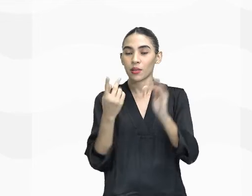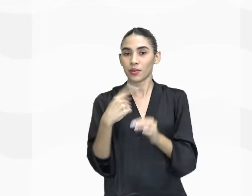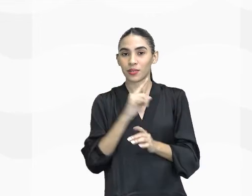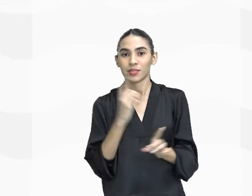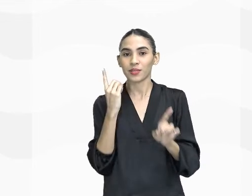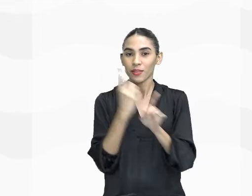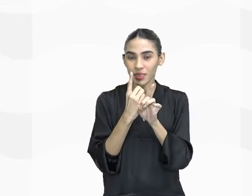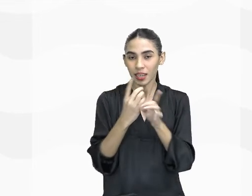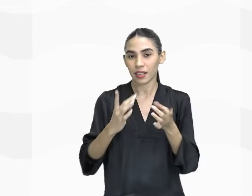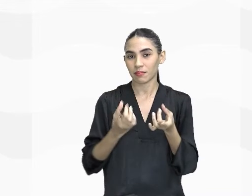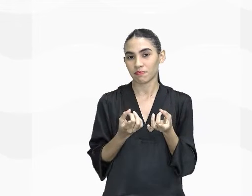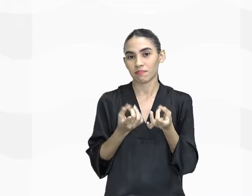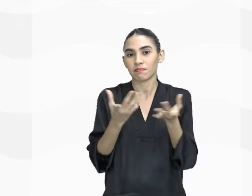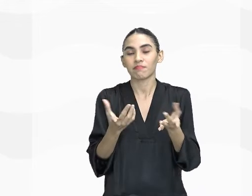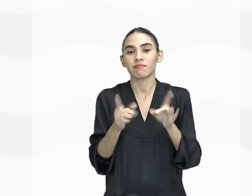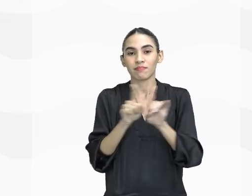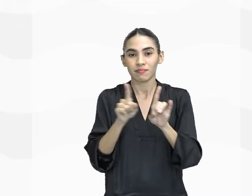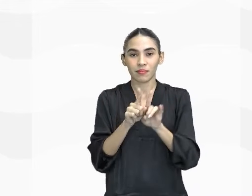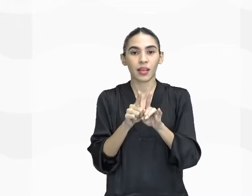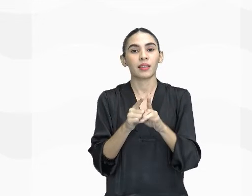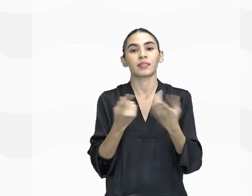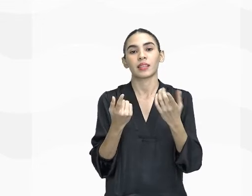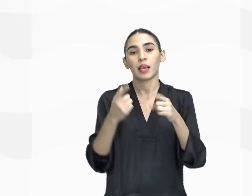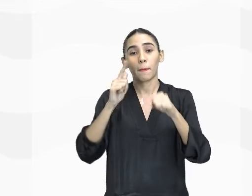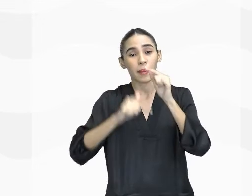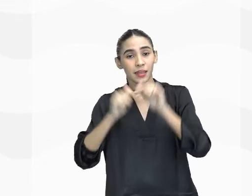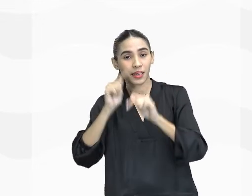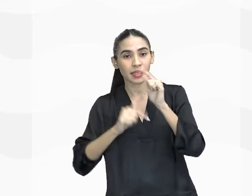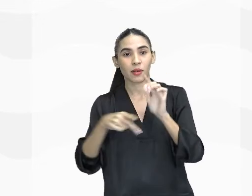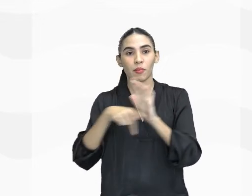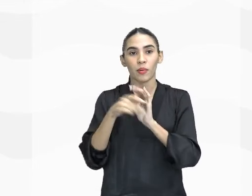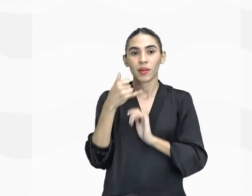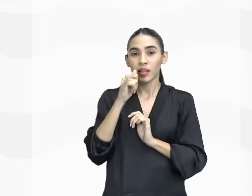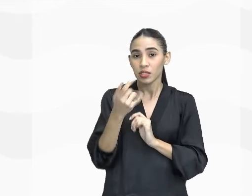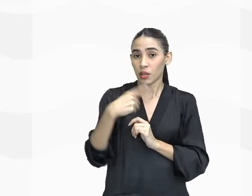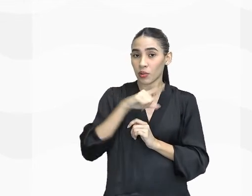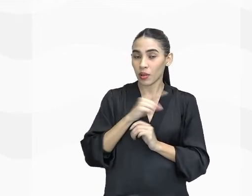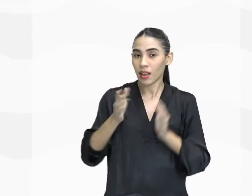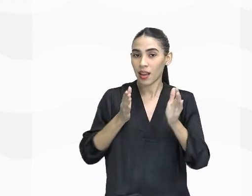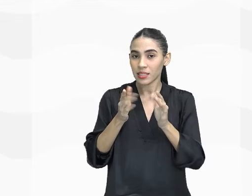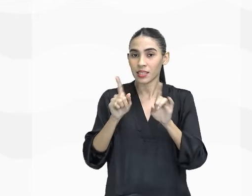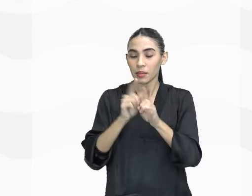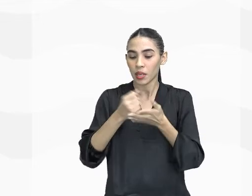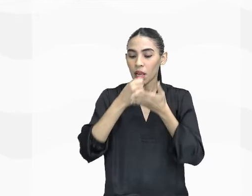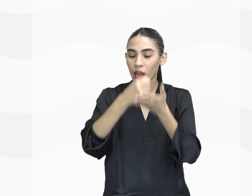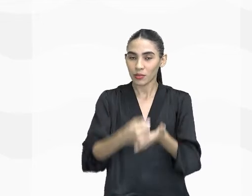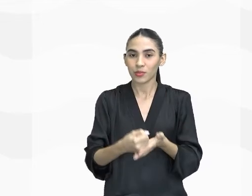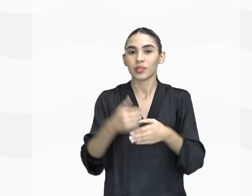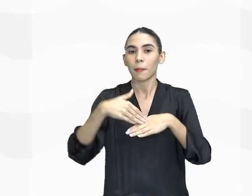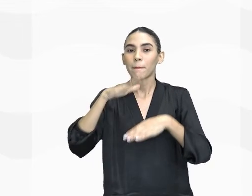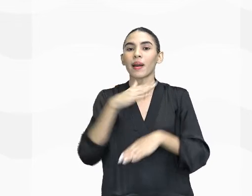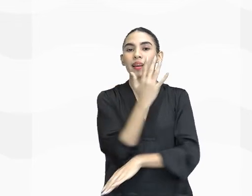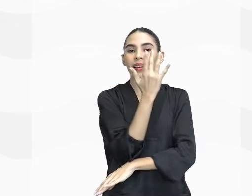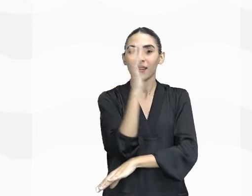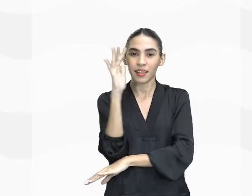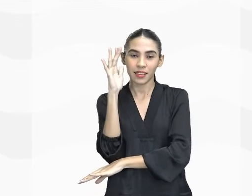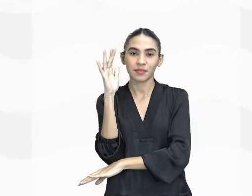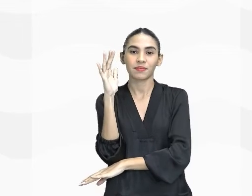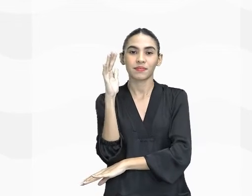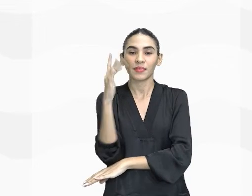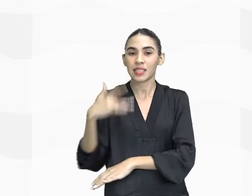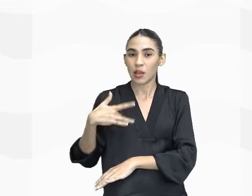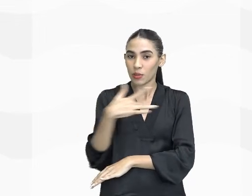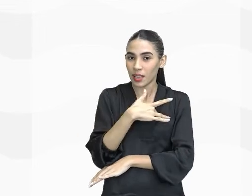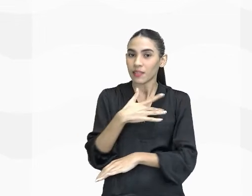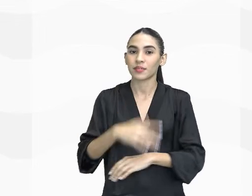encontrar disponíveis ainda mais aí esses equipamentos aí para que a gente possa ter acesso e contribuir cada vez mais aí para um ambiente mais